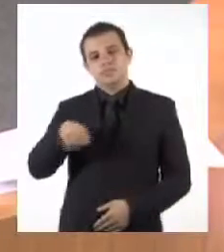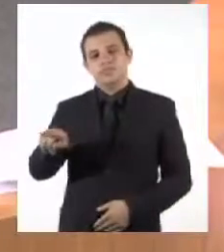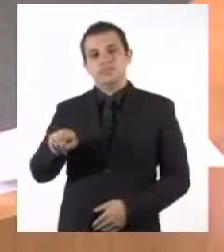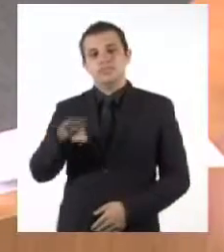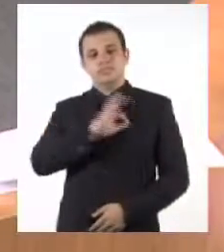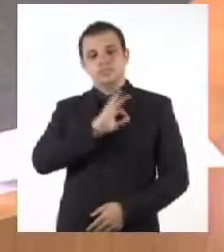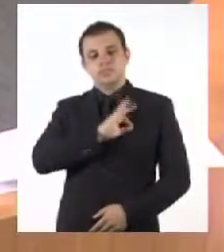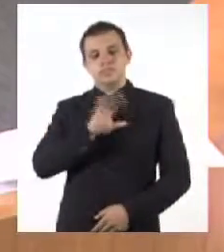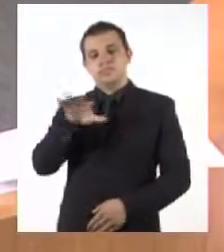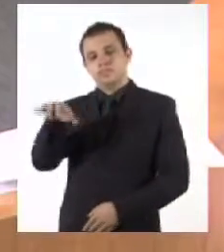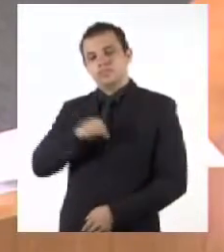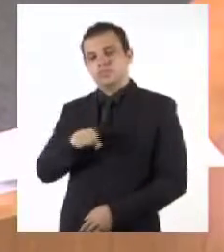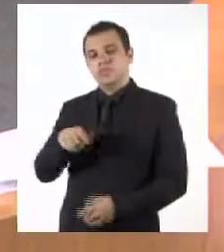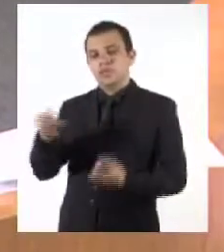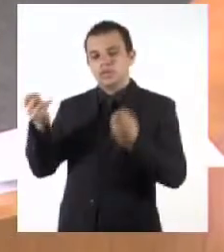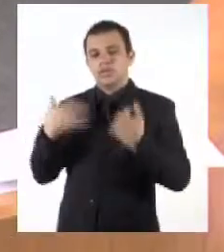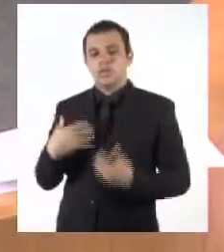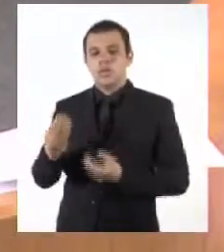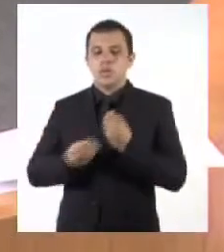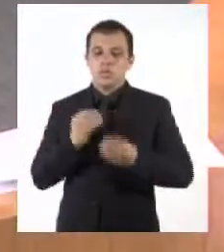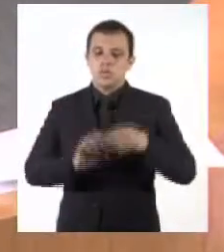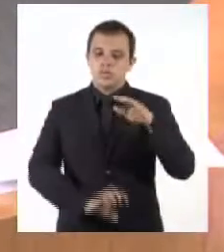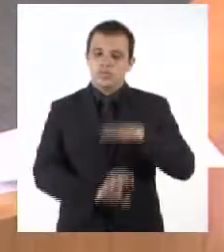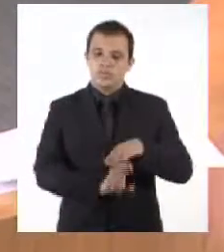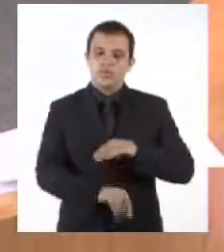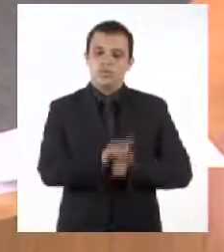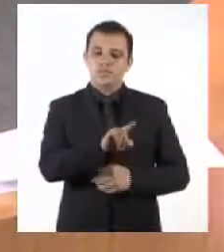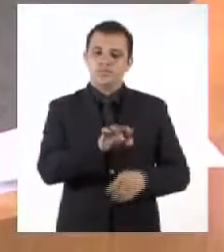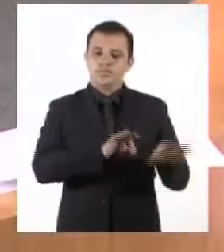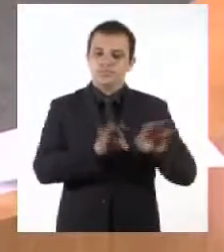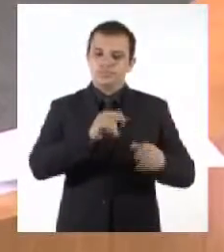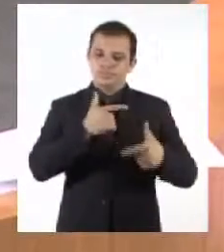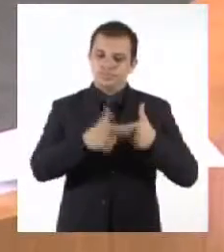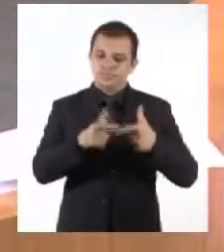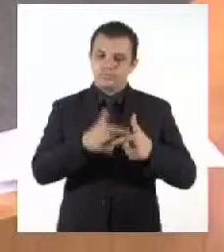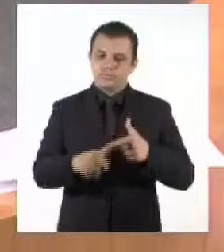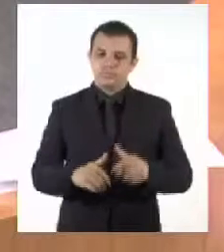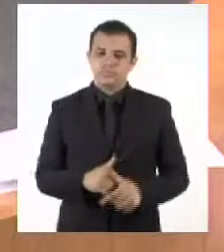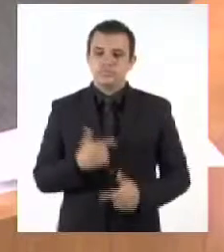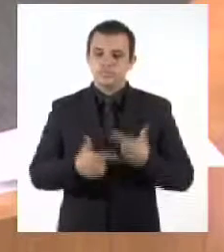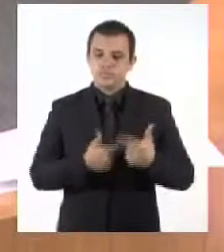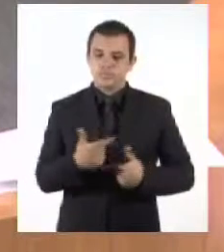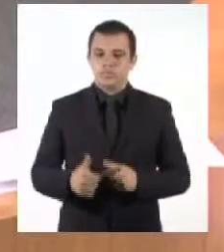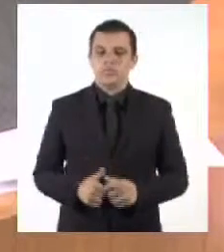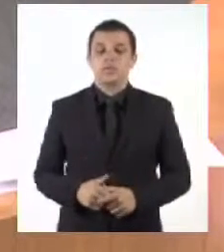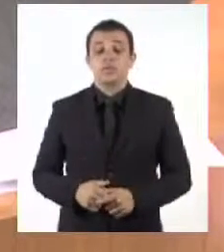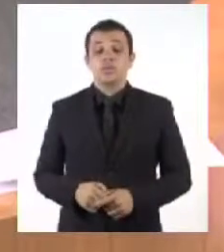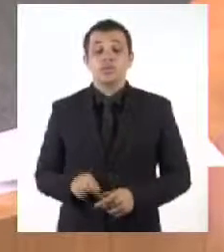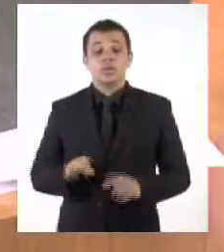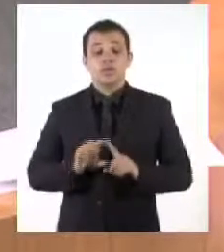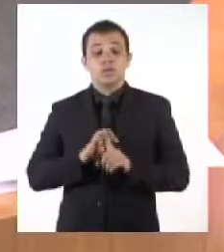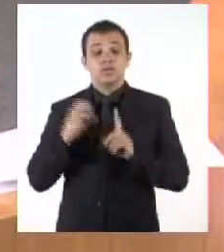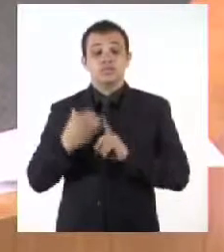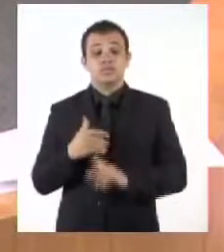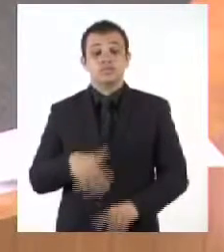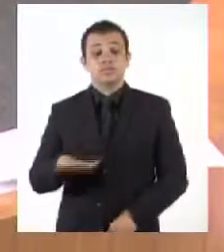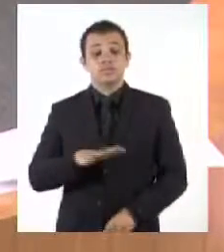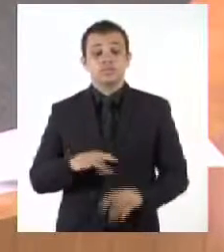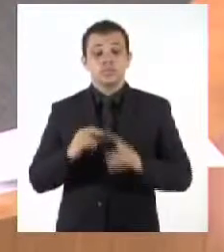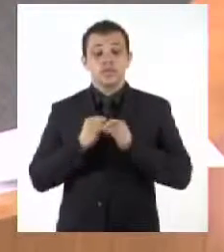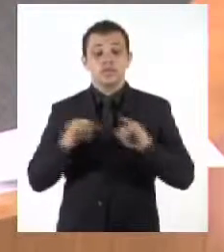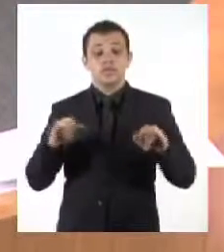da empresa. A comunidade também denuncia, isso é muito grave, sobre o